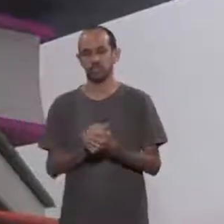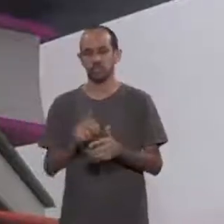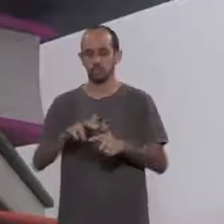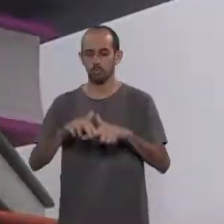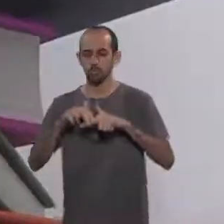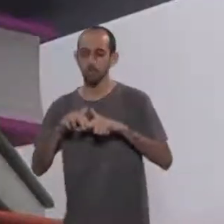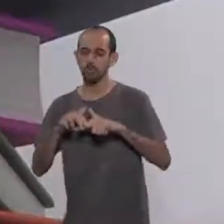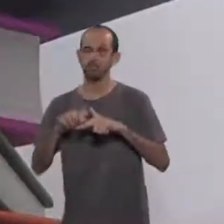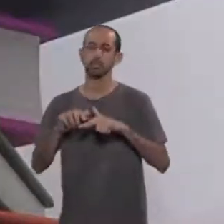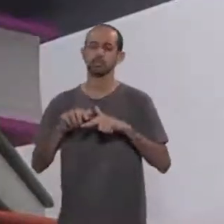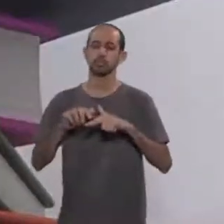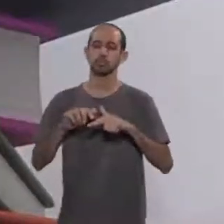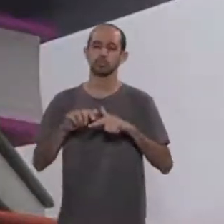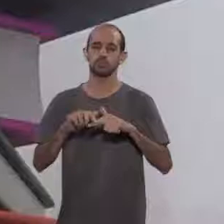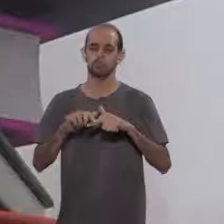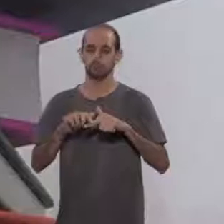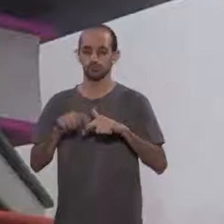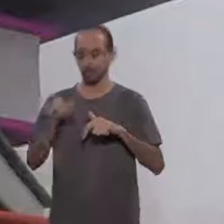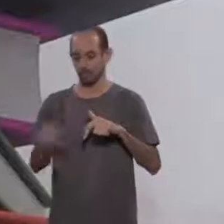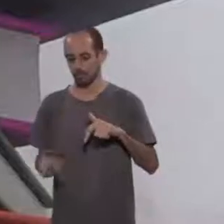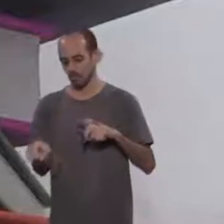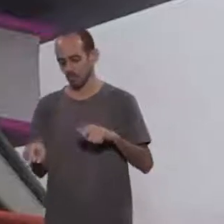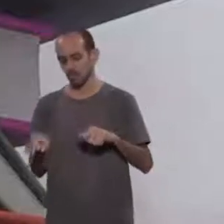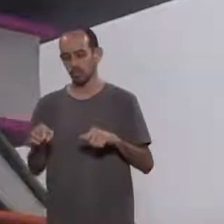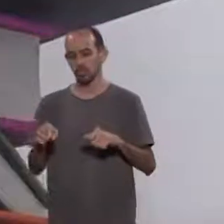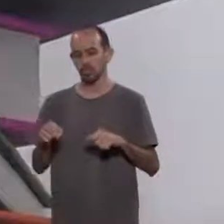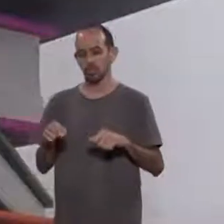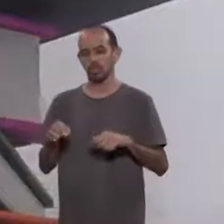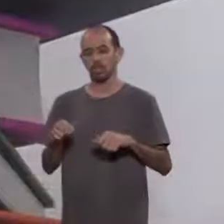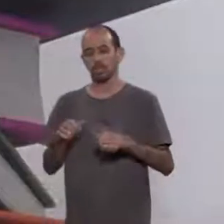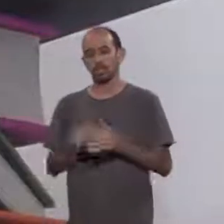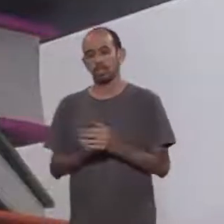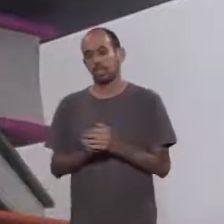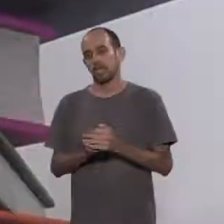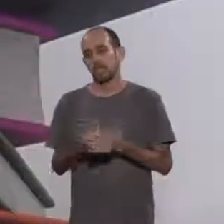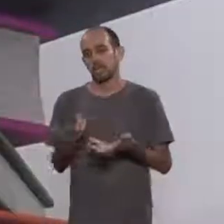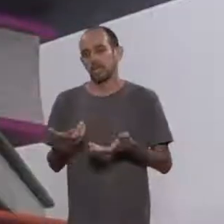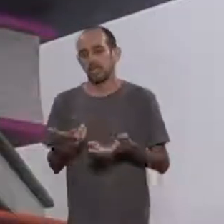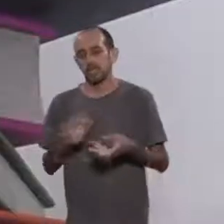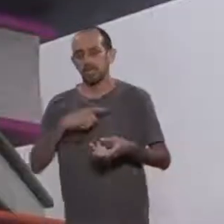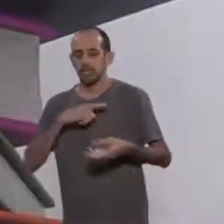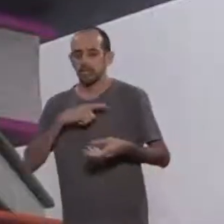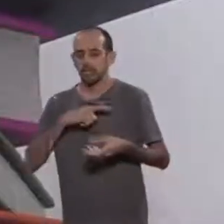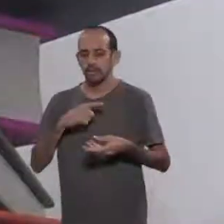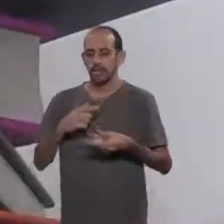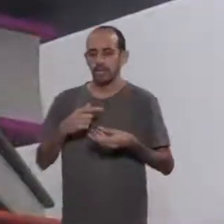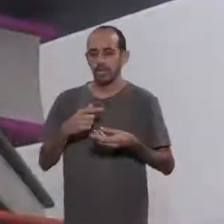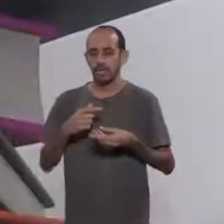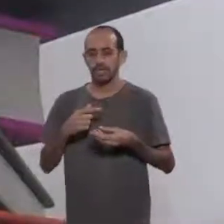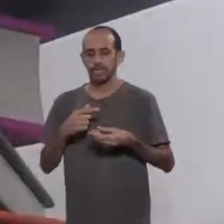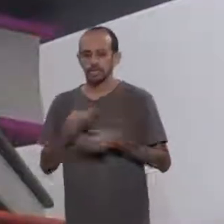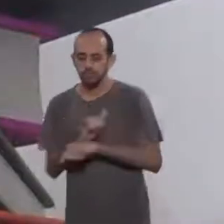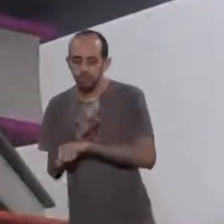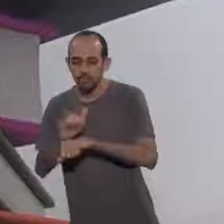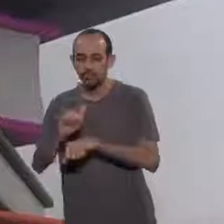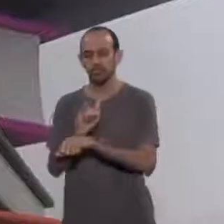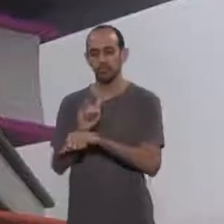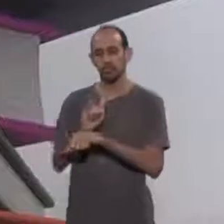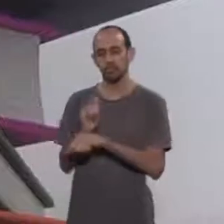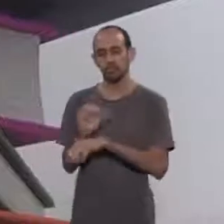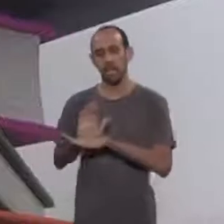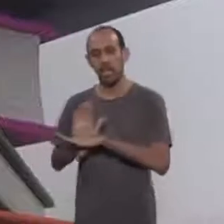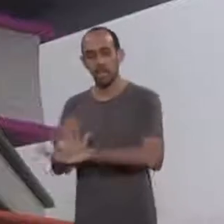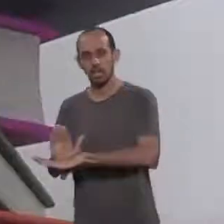Então, eu acho que, devido a essa questão, eles buscam mais ajudá-los, a contribuir de alguma